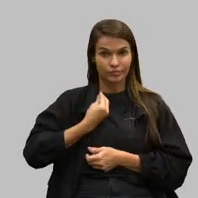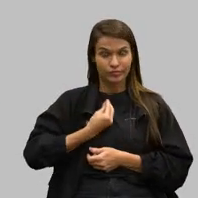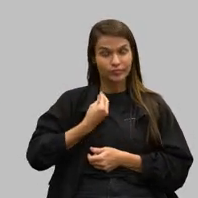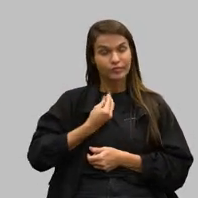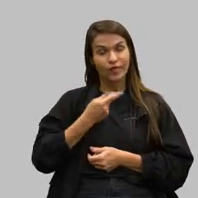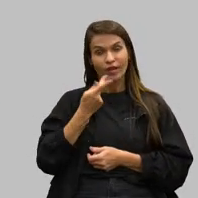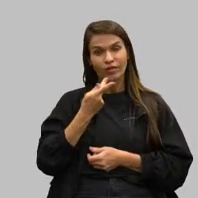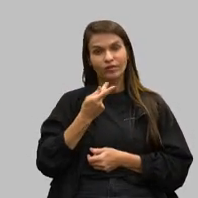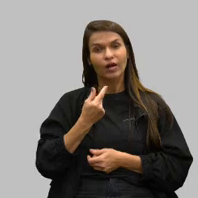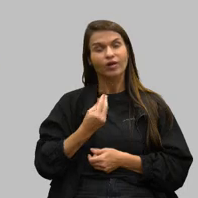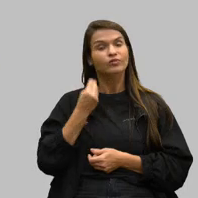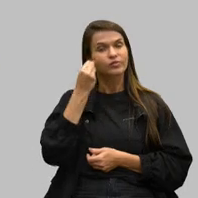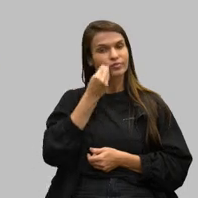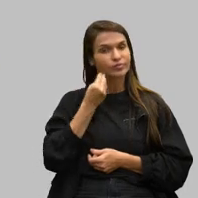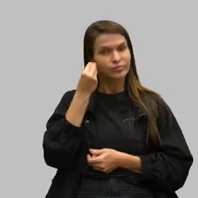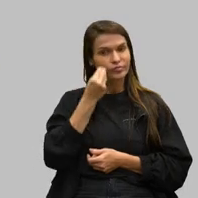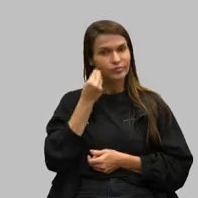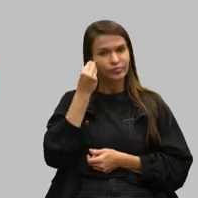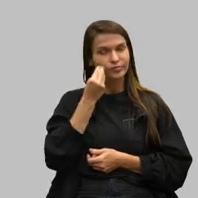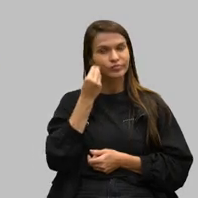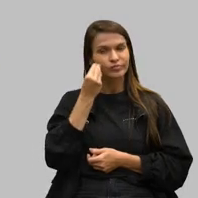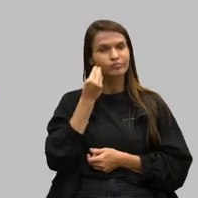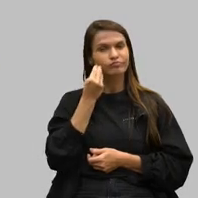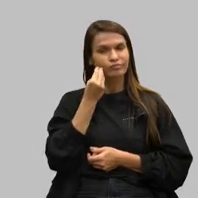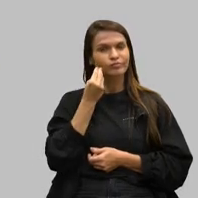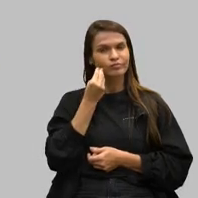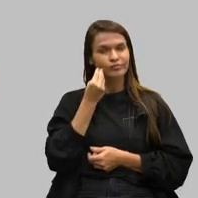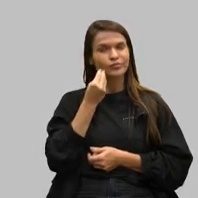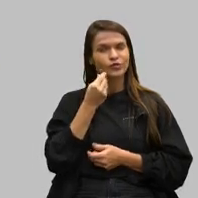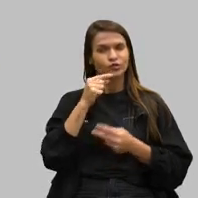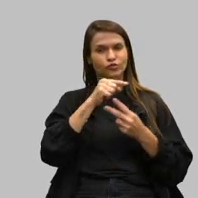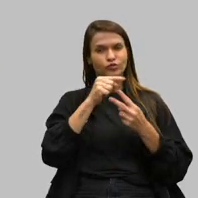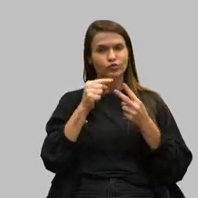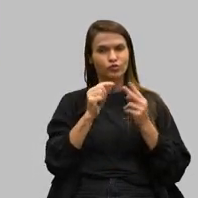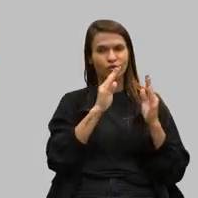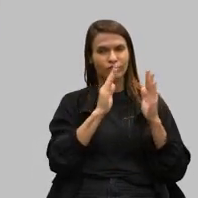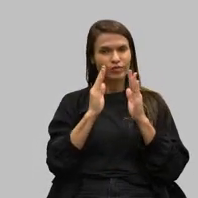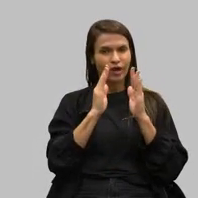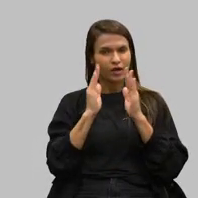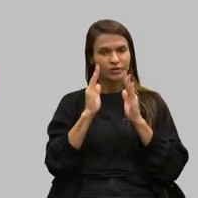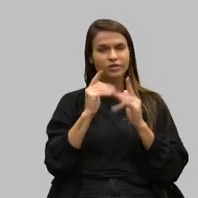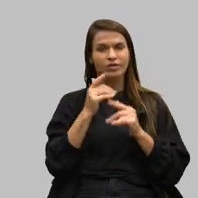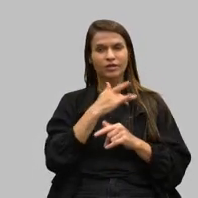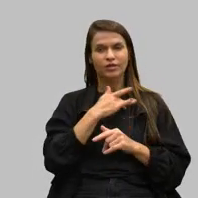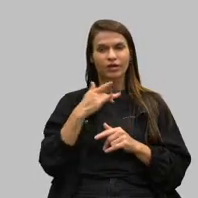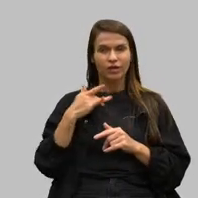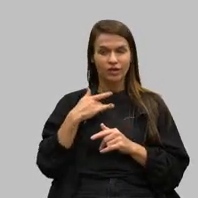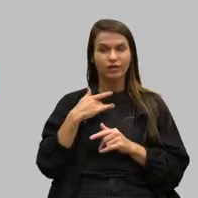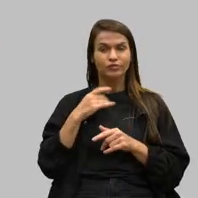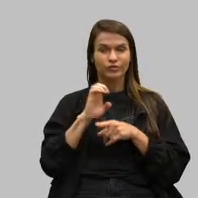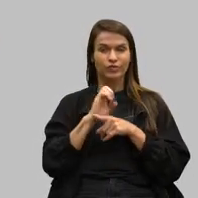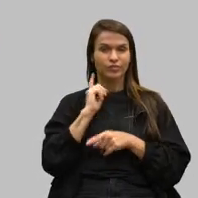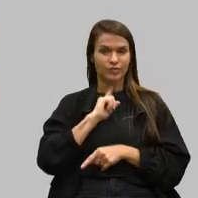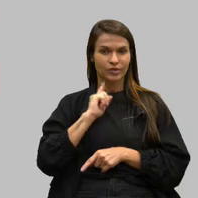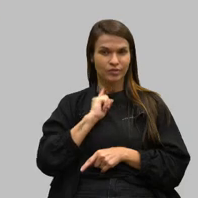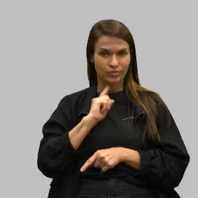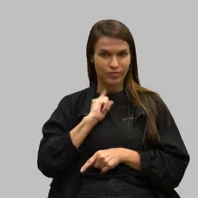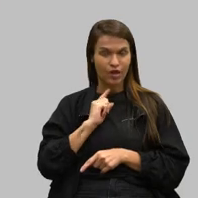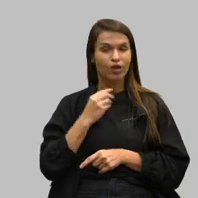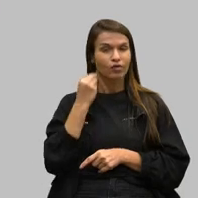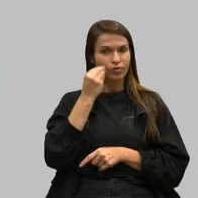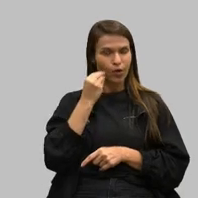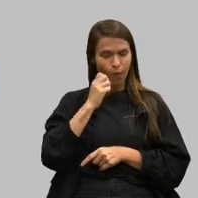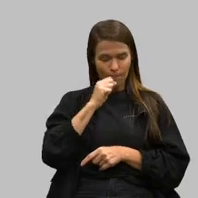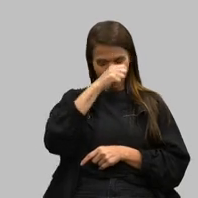que eu vivi na pele duas fases da nossa saúde do Estado de Minas Gerais. Vivi como prefeito,